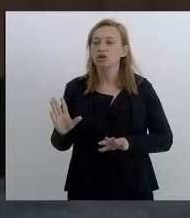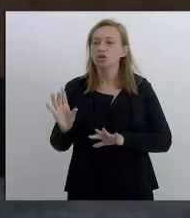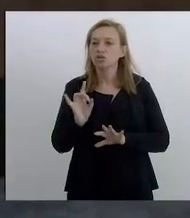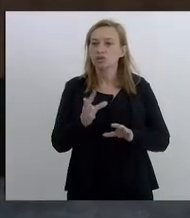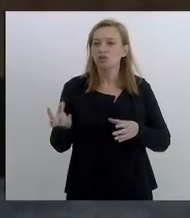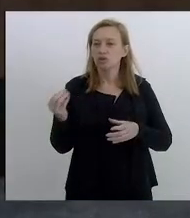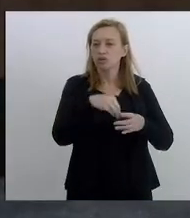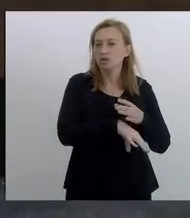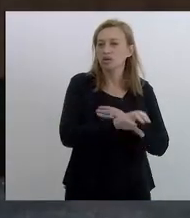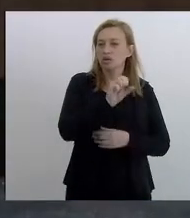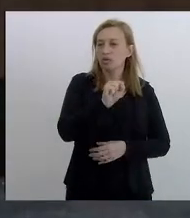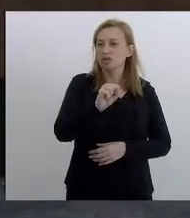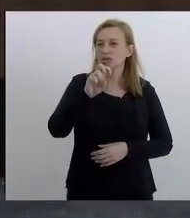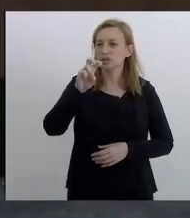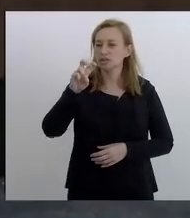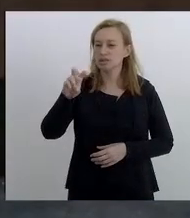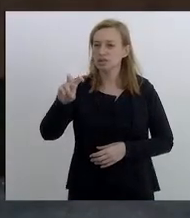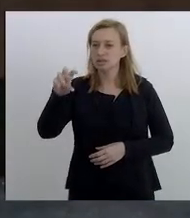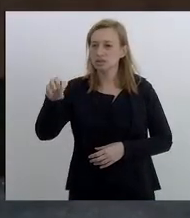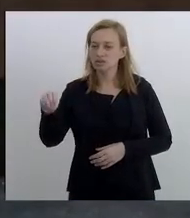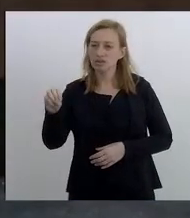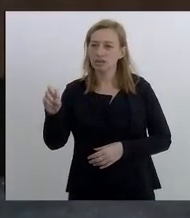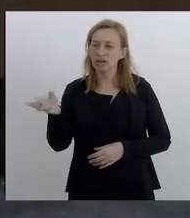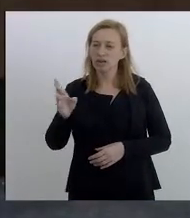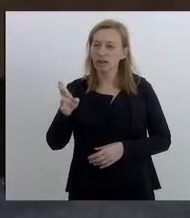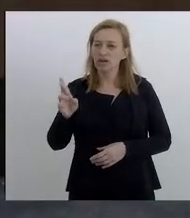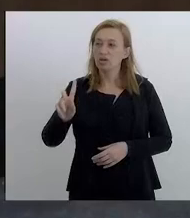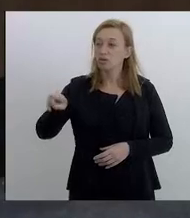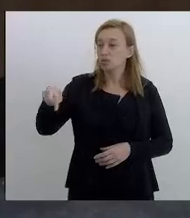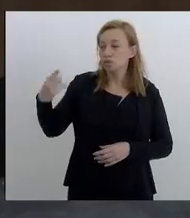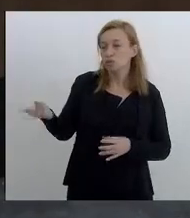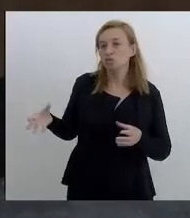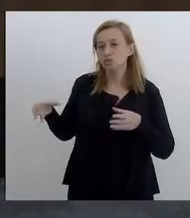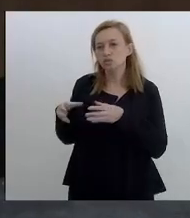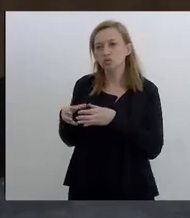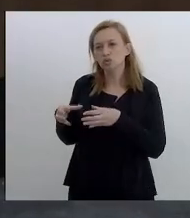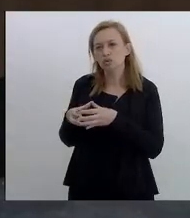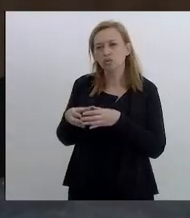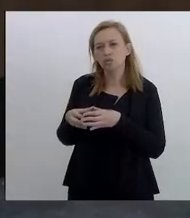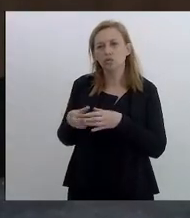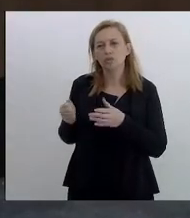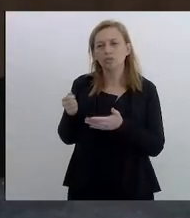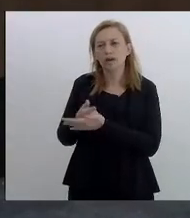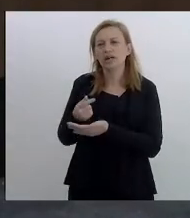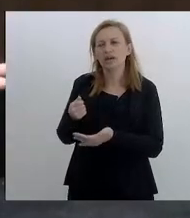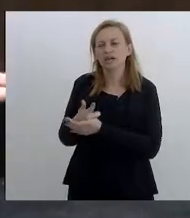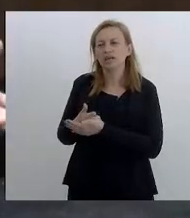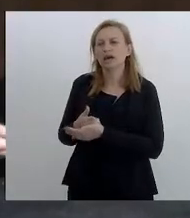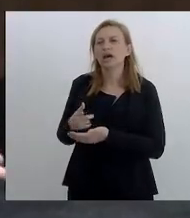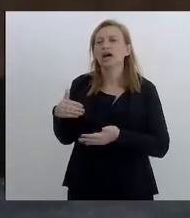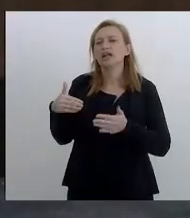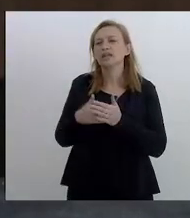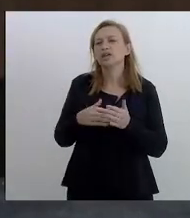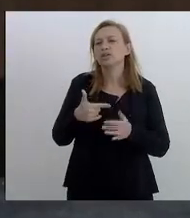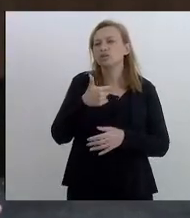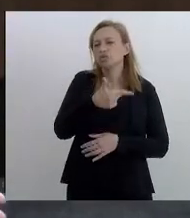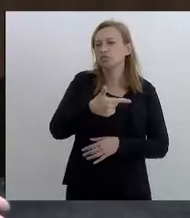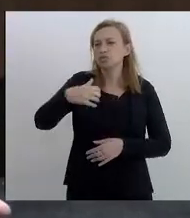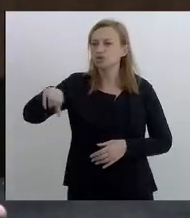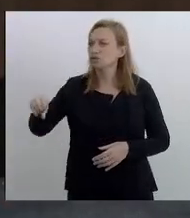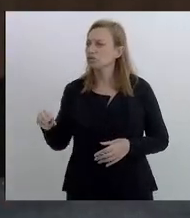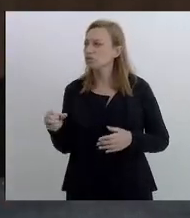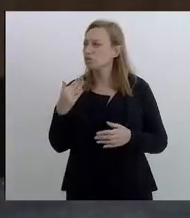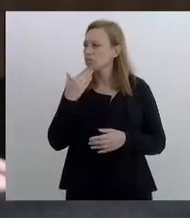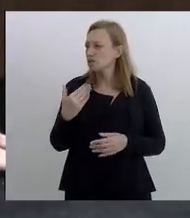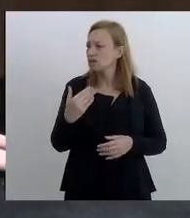à GEAT, que foi, como as outras as classes, foi pagando até 2019. Foi uma concessão que nós fizemos ao governo naquela